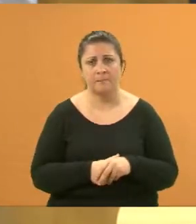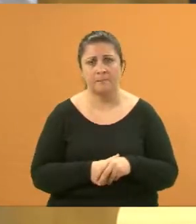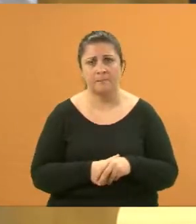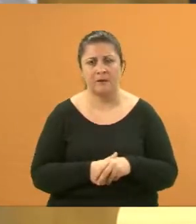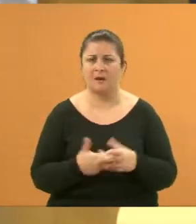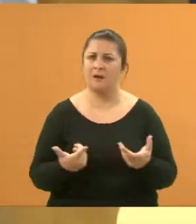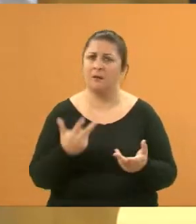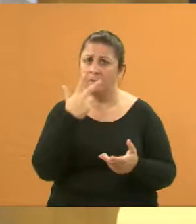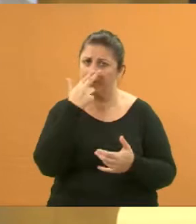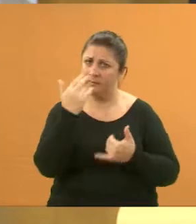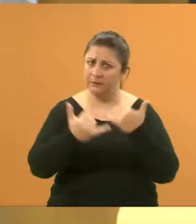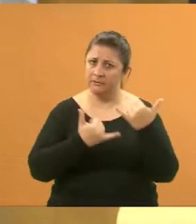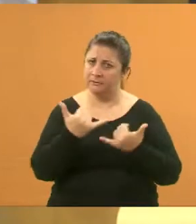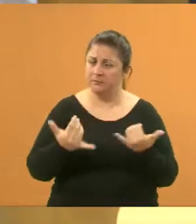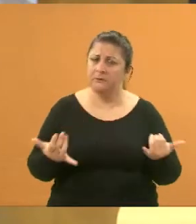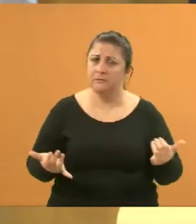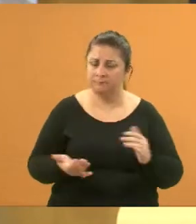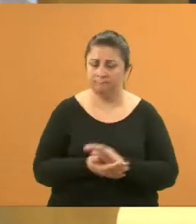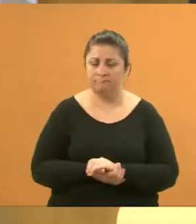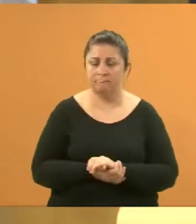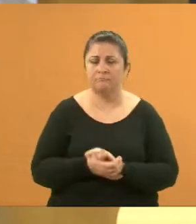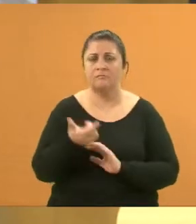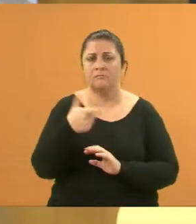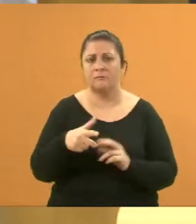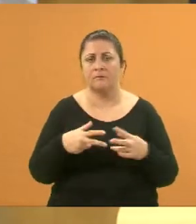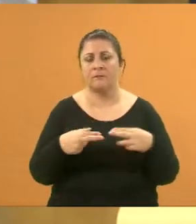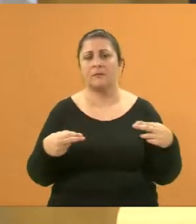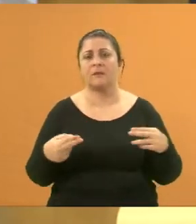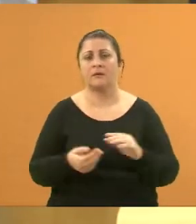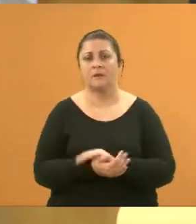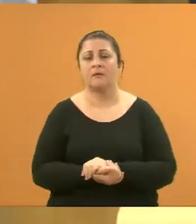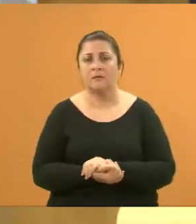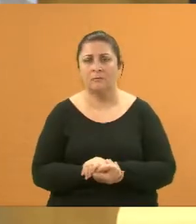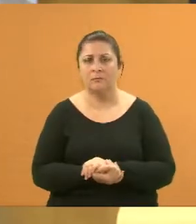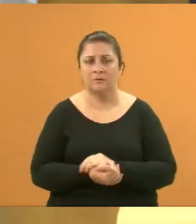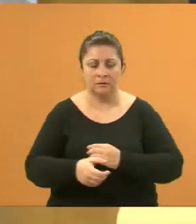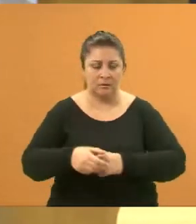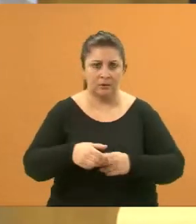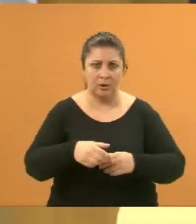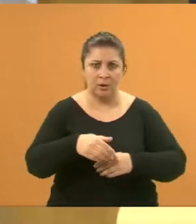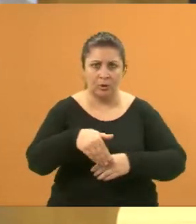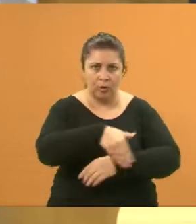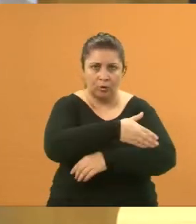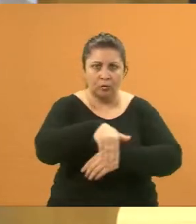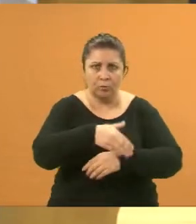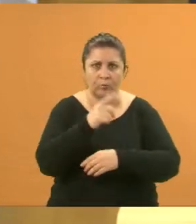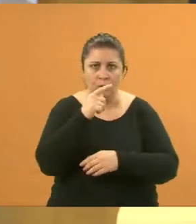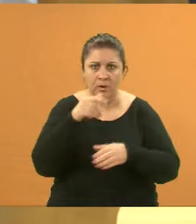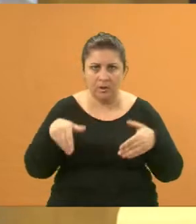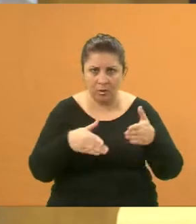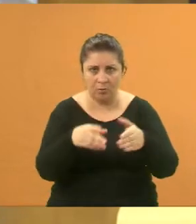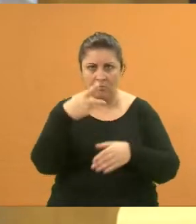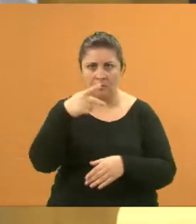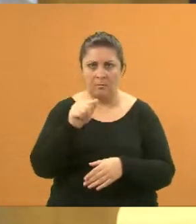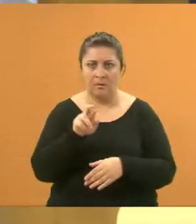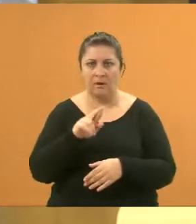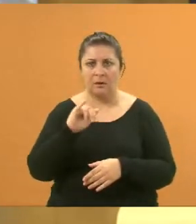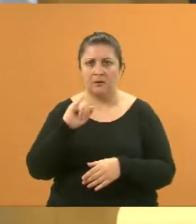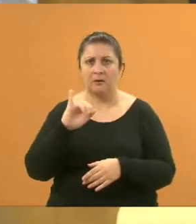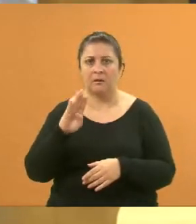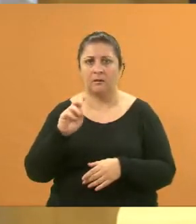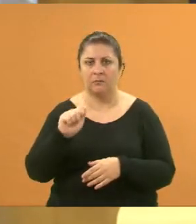Estão de brincadeira, né? Outra coisa aqui, ó. Margem do Rio Paraíba, para fechar a conta, tá? Margem do